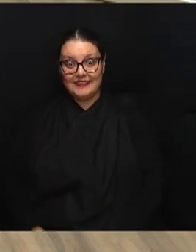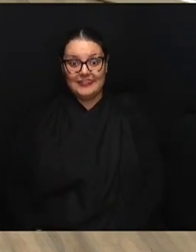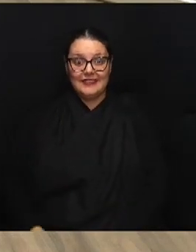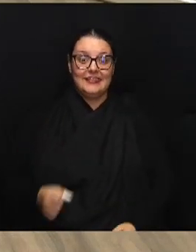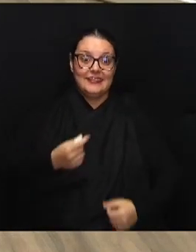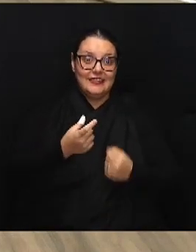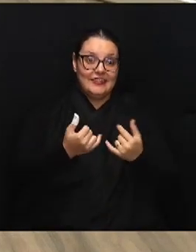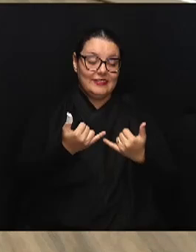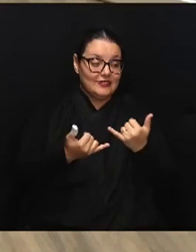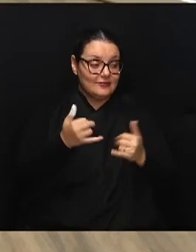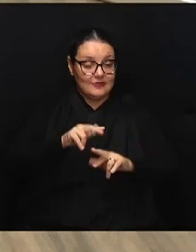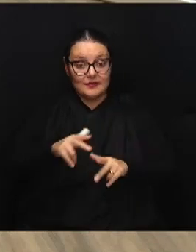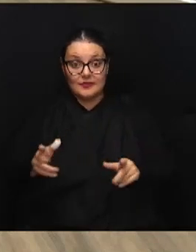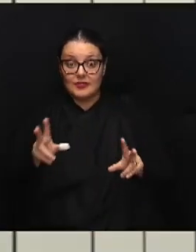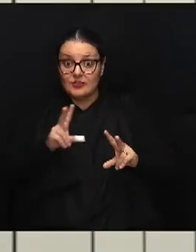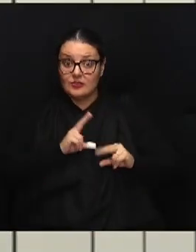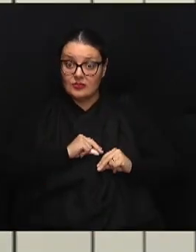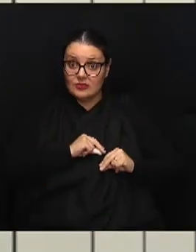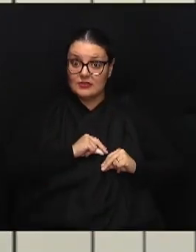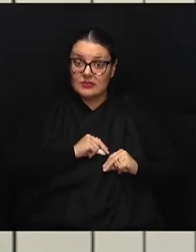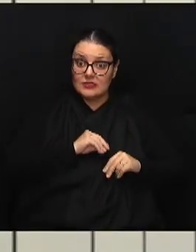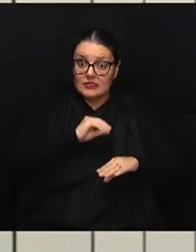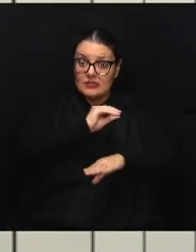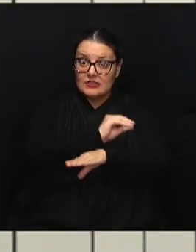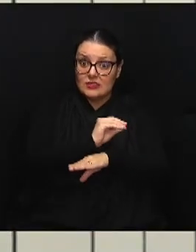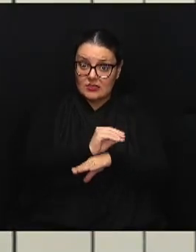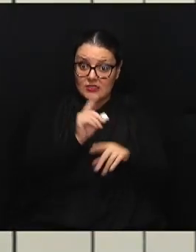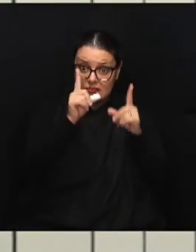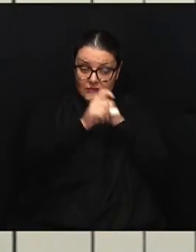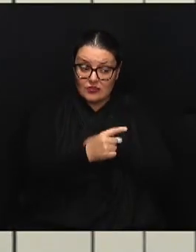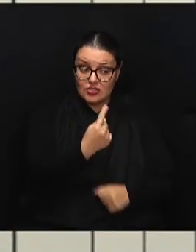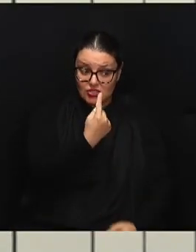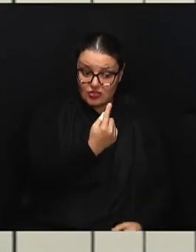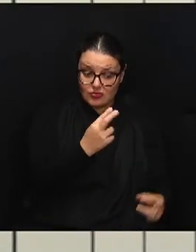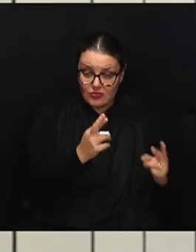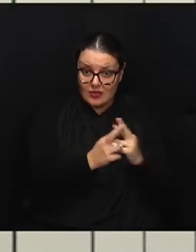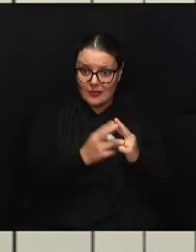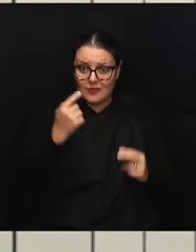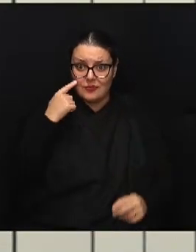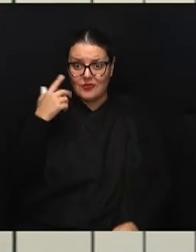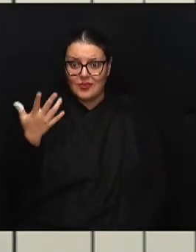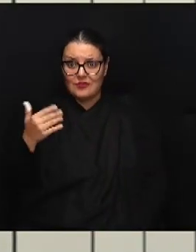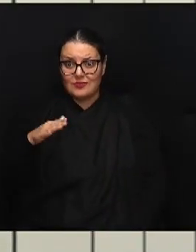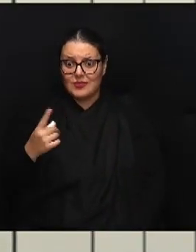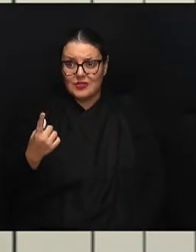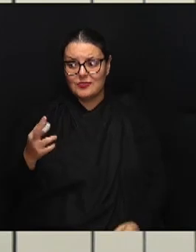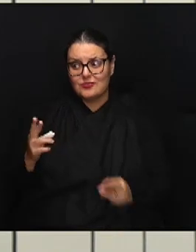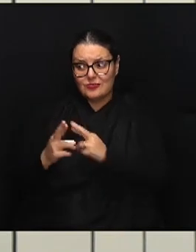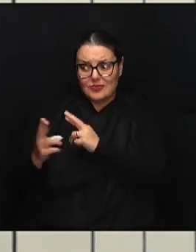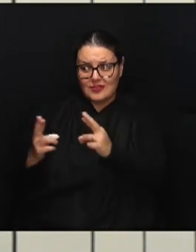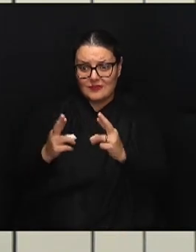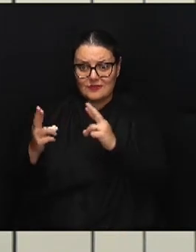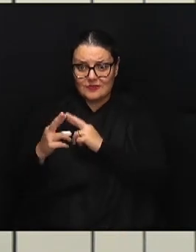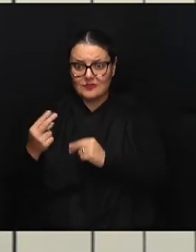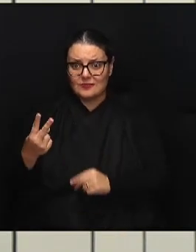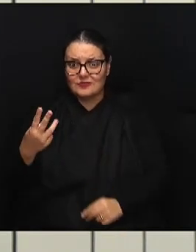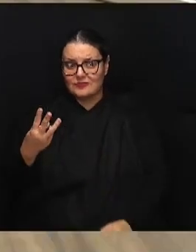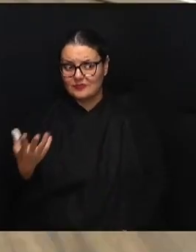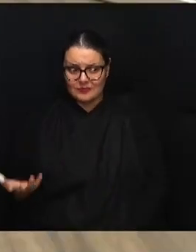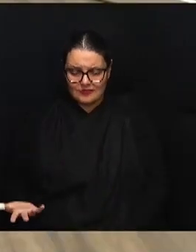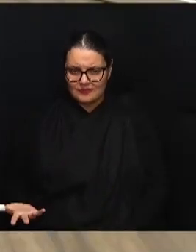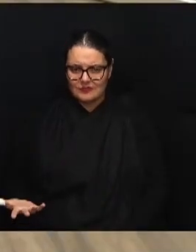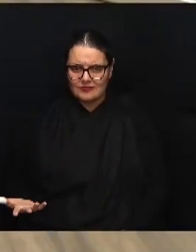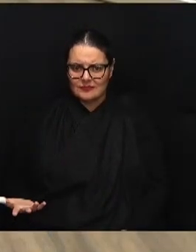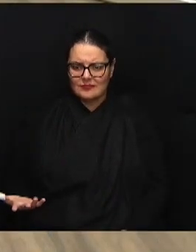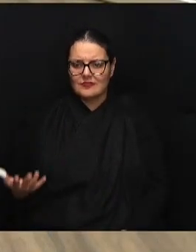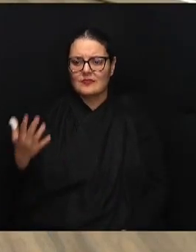até brincam, né? Falam, nossa, mas é difícil cuidar de um relacionamento, imagine mais de um, né? 2, 3. Mas